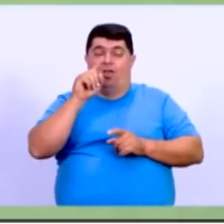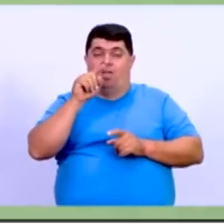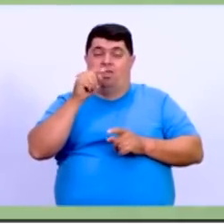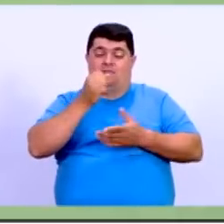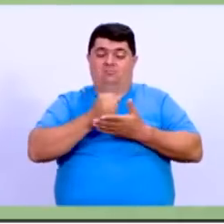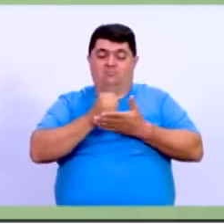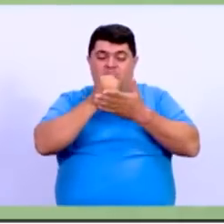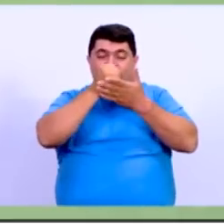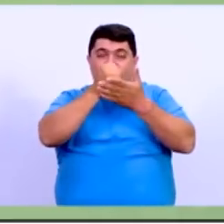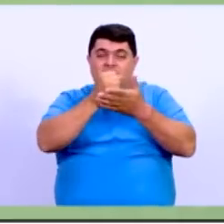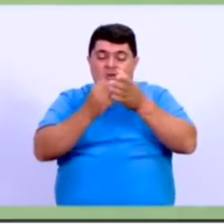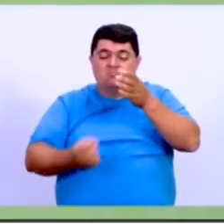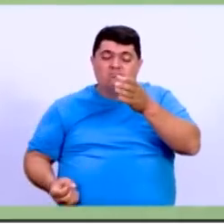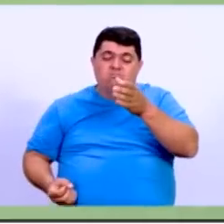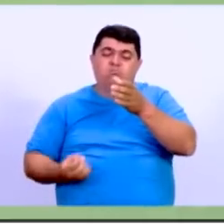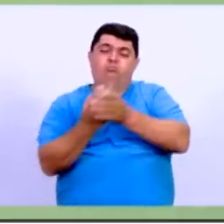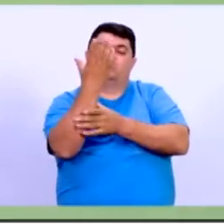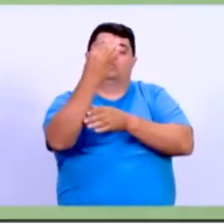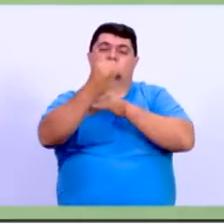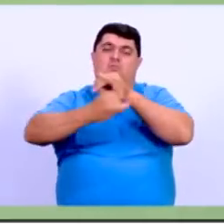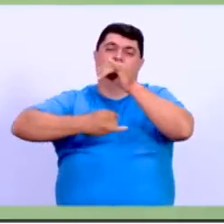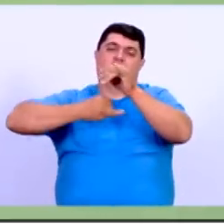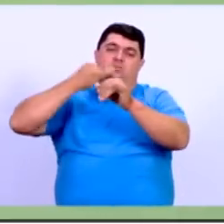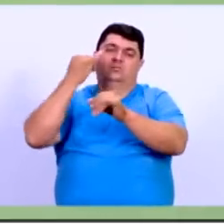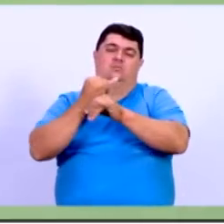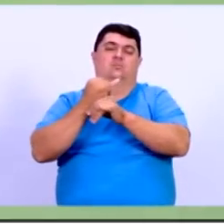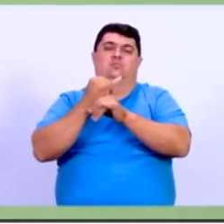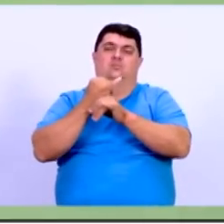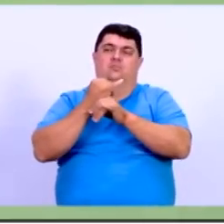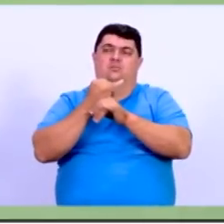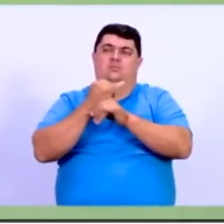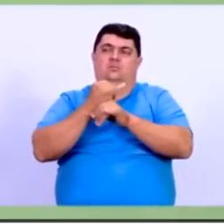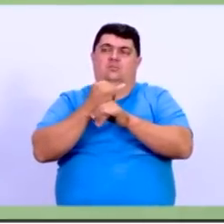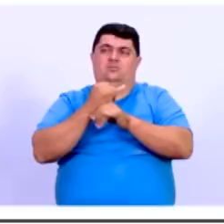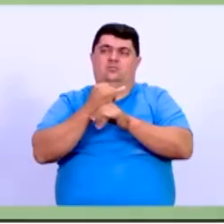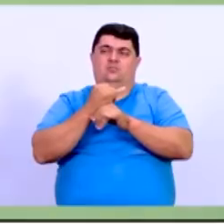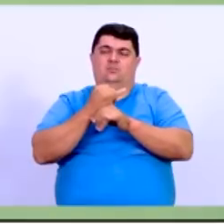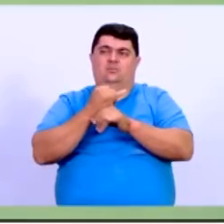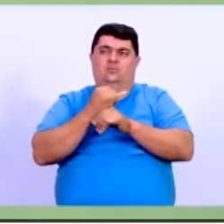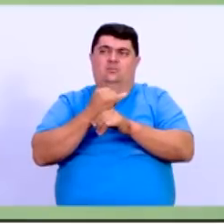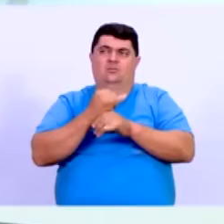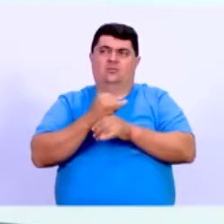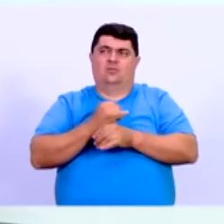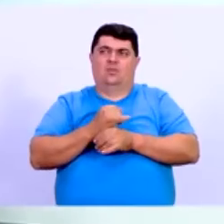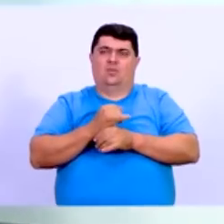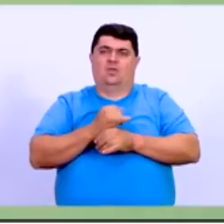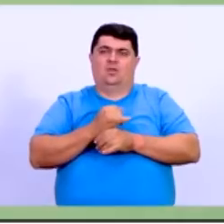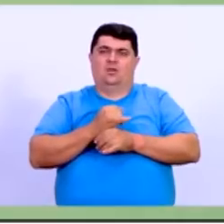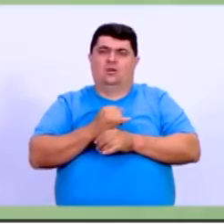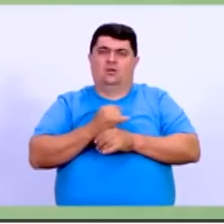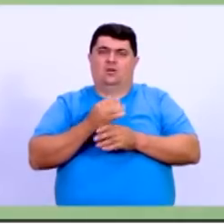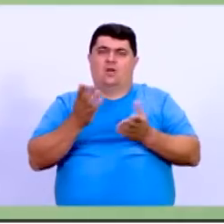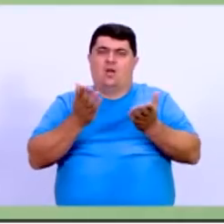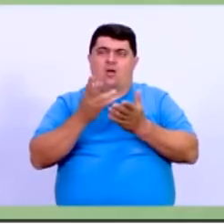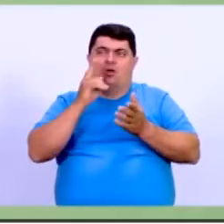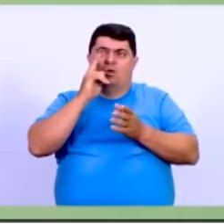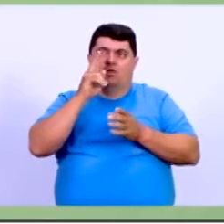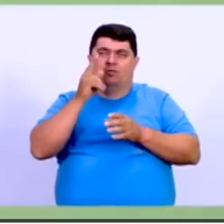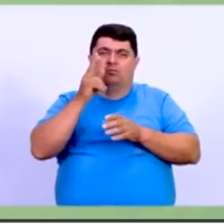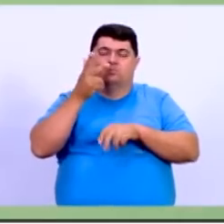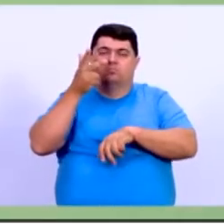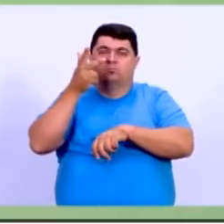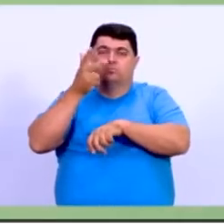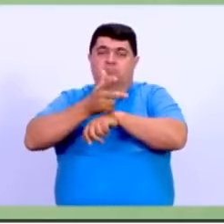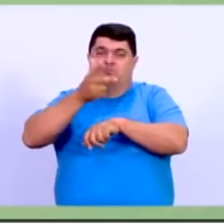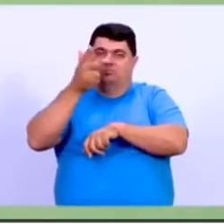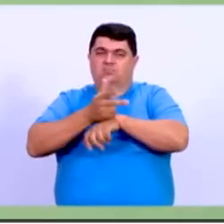Da internet. Hoje nós conhecemos como internet. E aí, para facilitar para vocês, olha só. Vamos pegar e apresentar aqui para vocês um